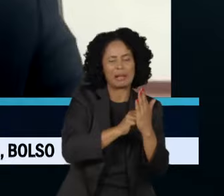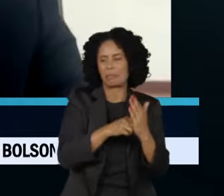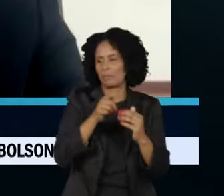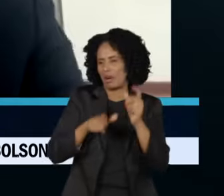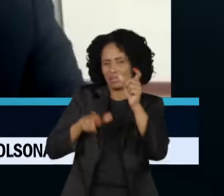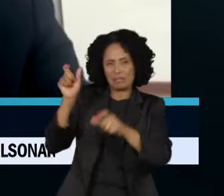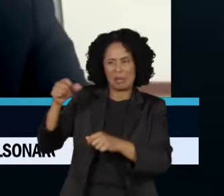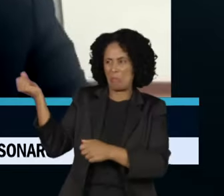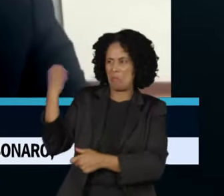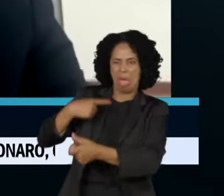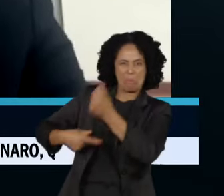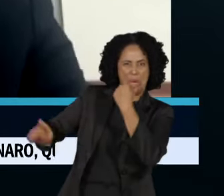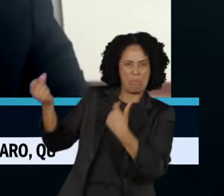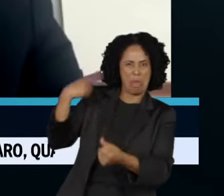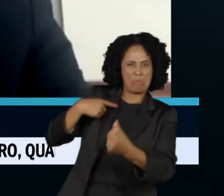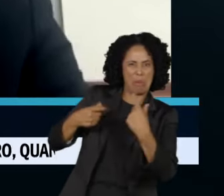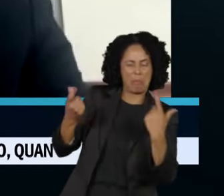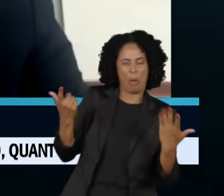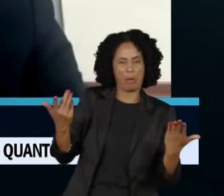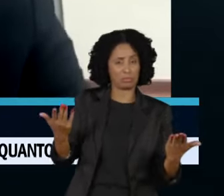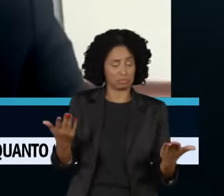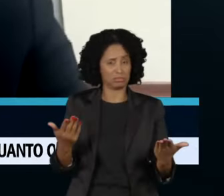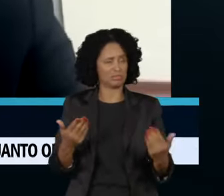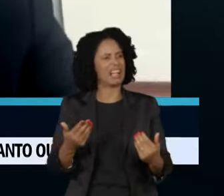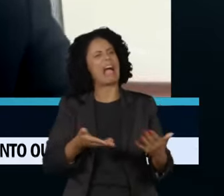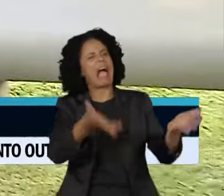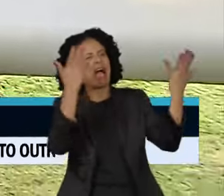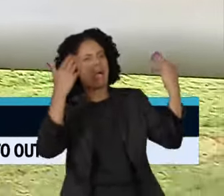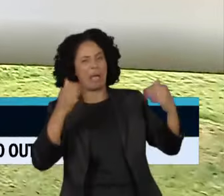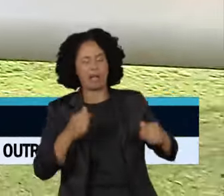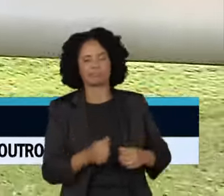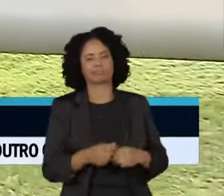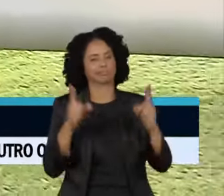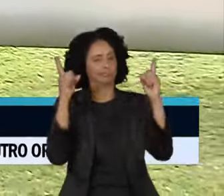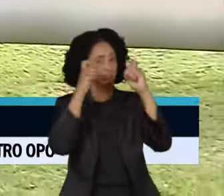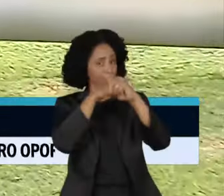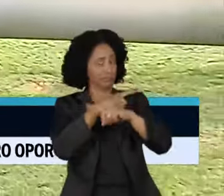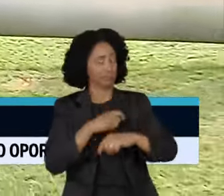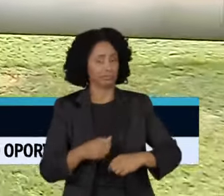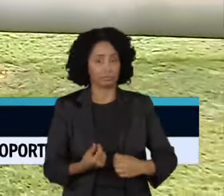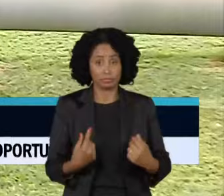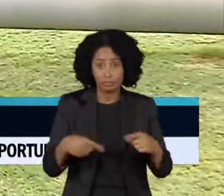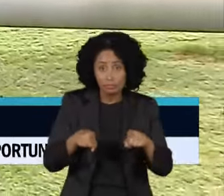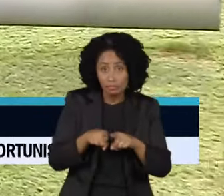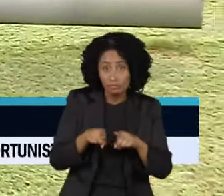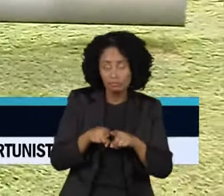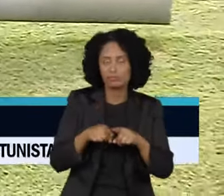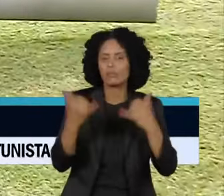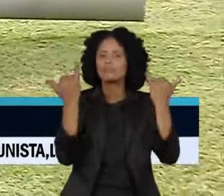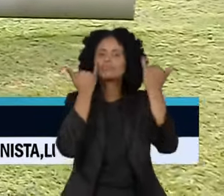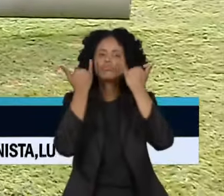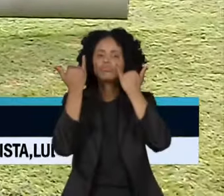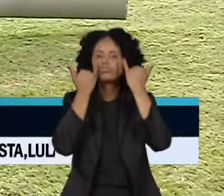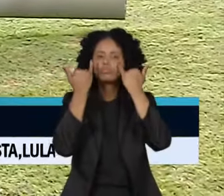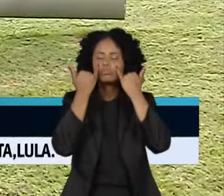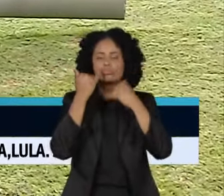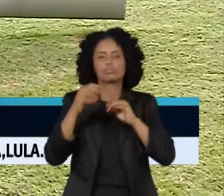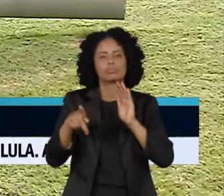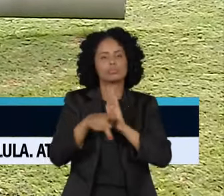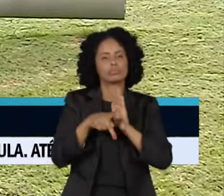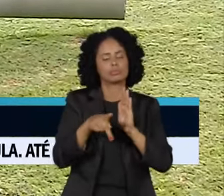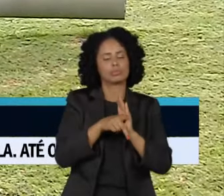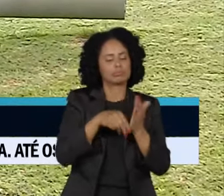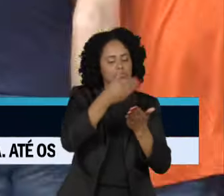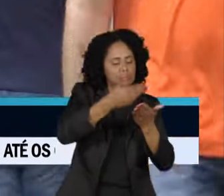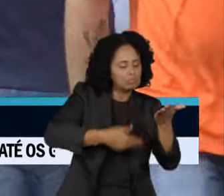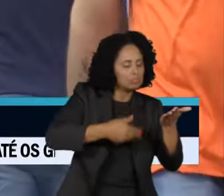de hostilização, então isso é muito complicado também. As informações preliminares foram entregues ao Tribunal de Contas da União para